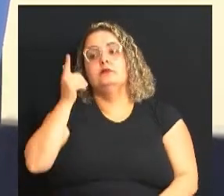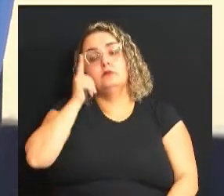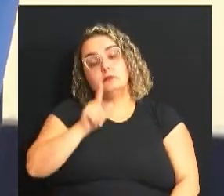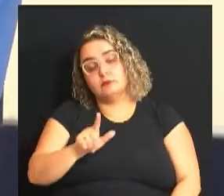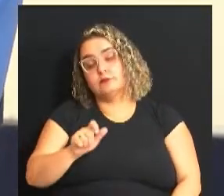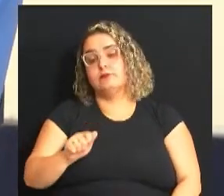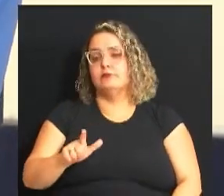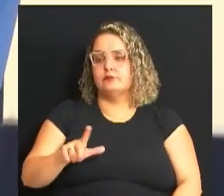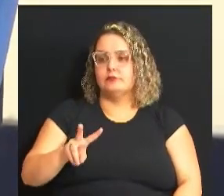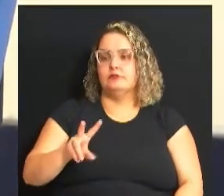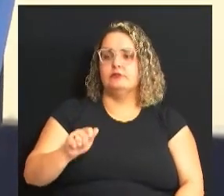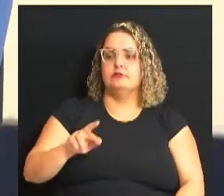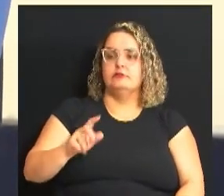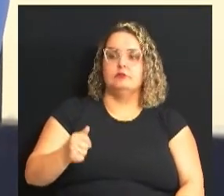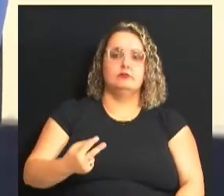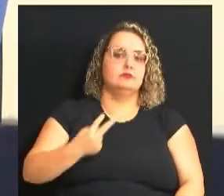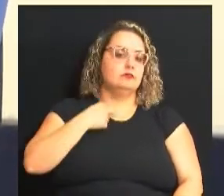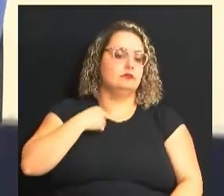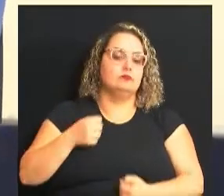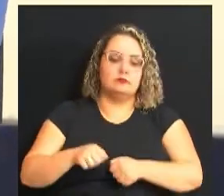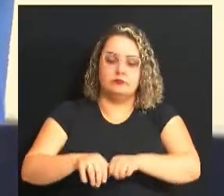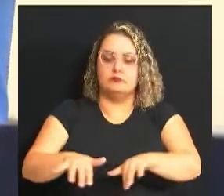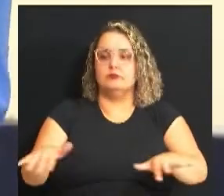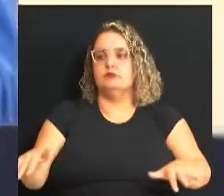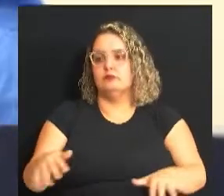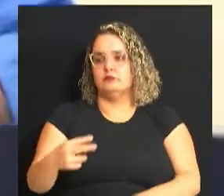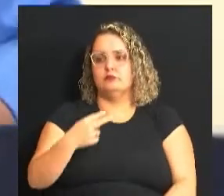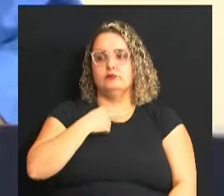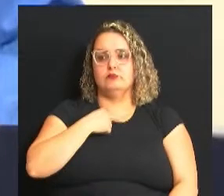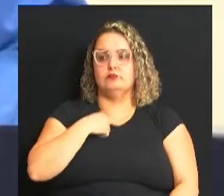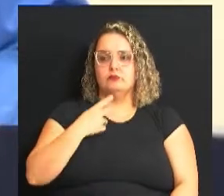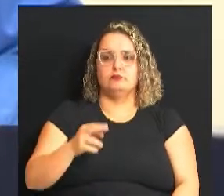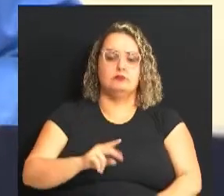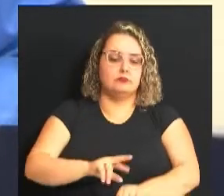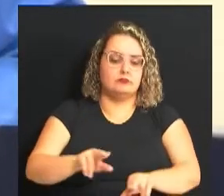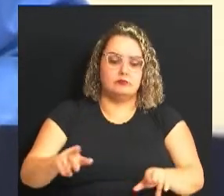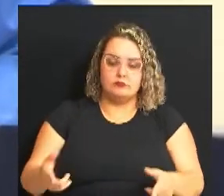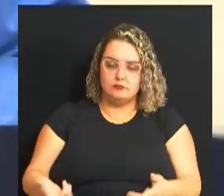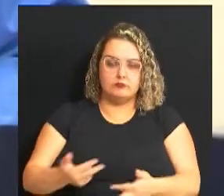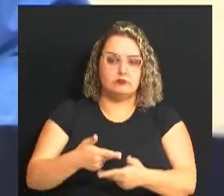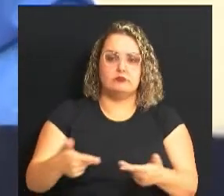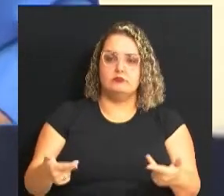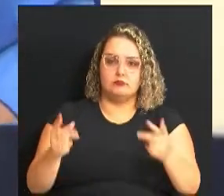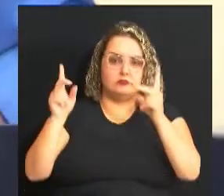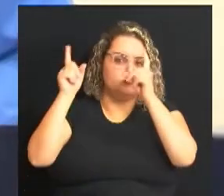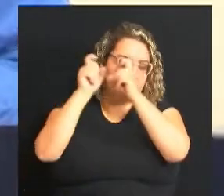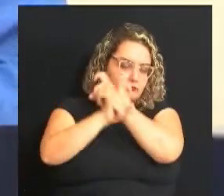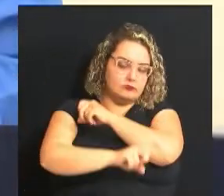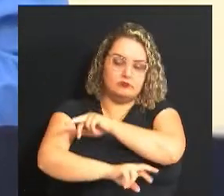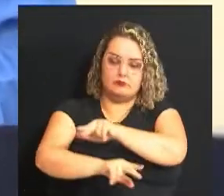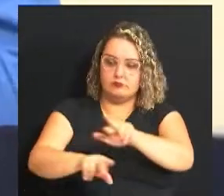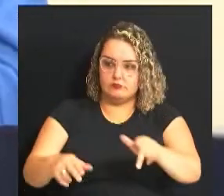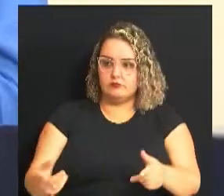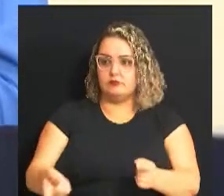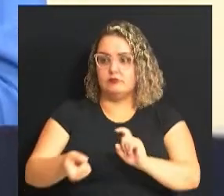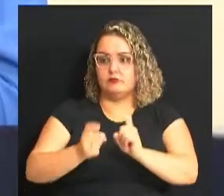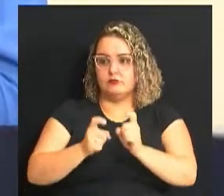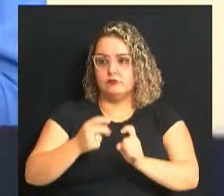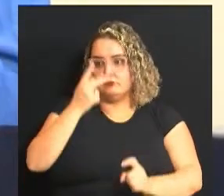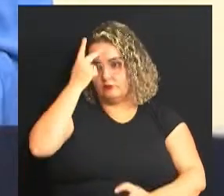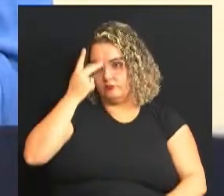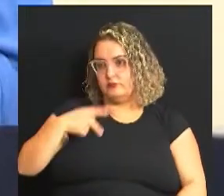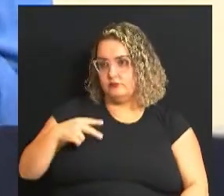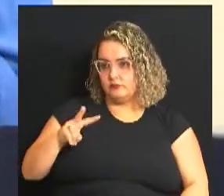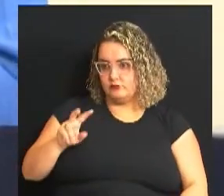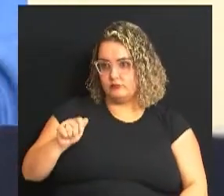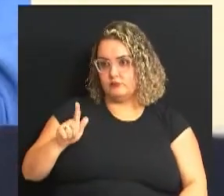alvará, elas não podem ampliar, não podem... Enfim, tem várias dificuldades. E aí, numa reunião, o próprio Wagner falou: a gente